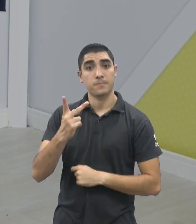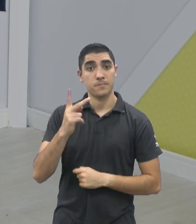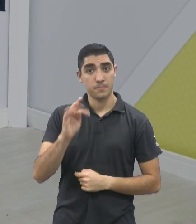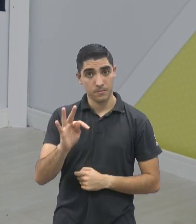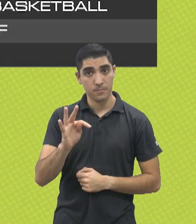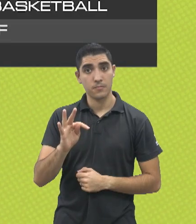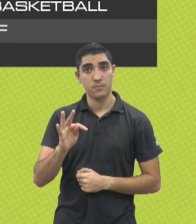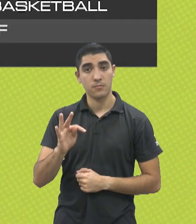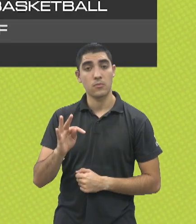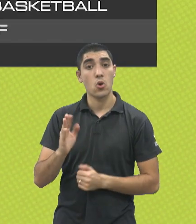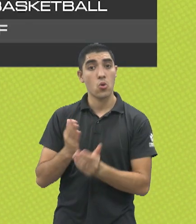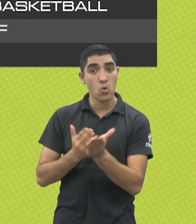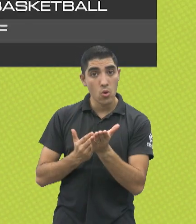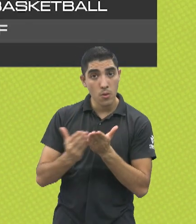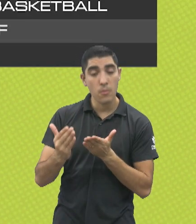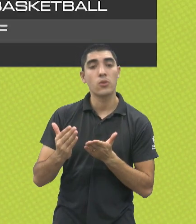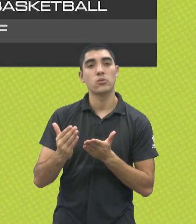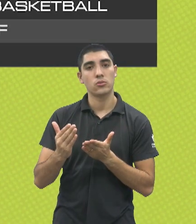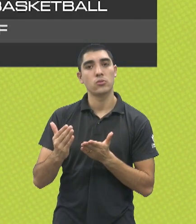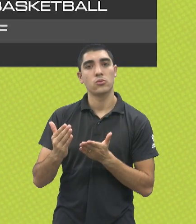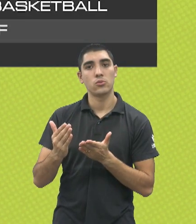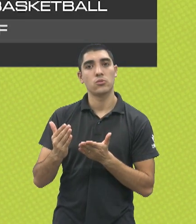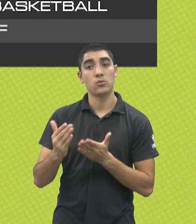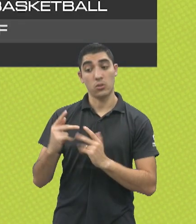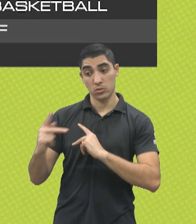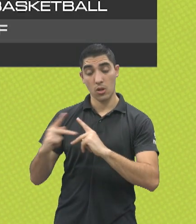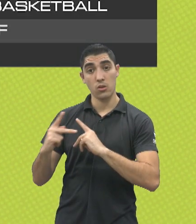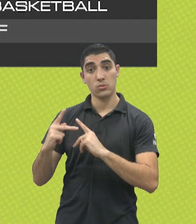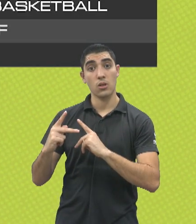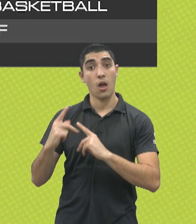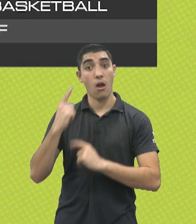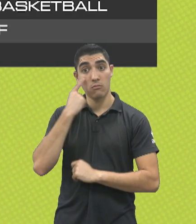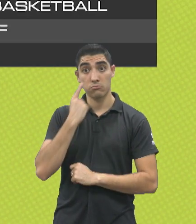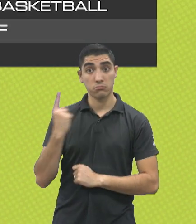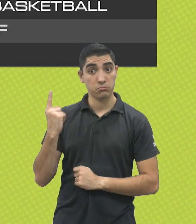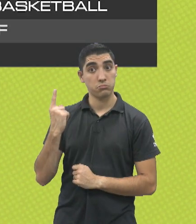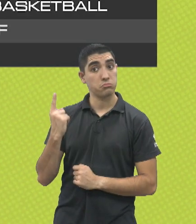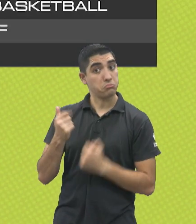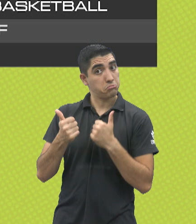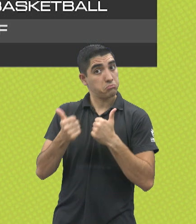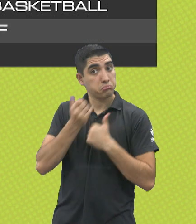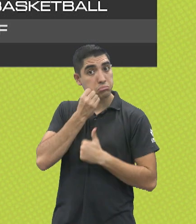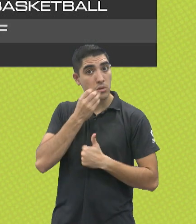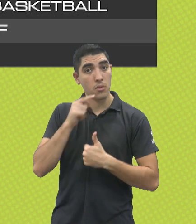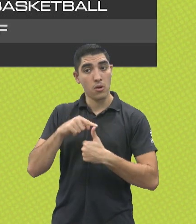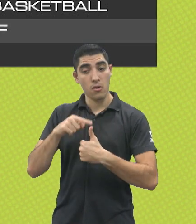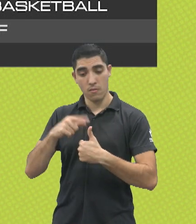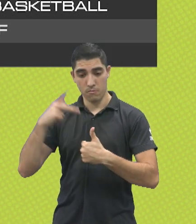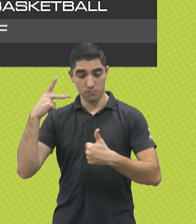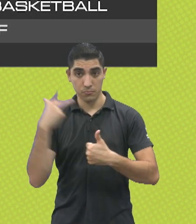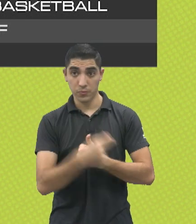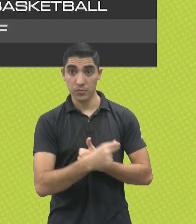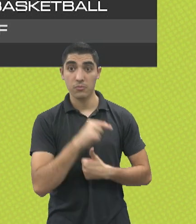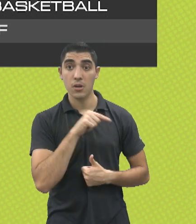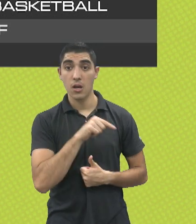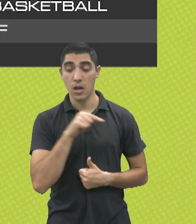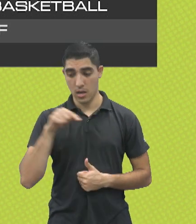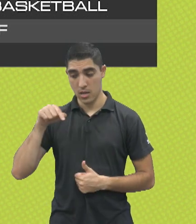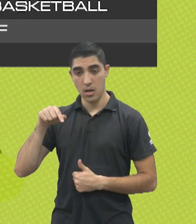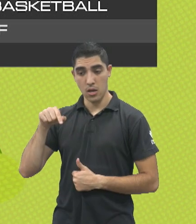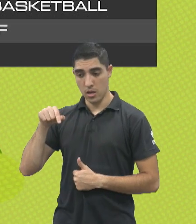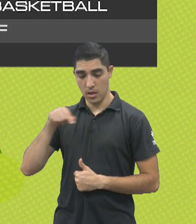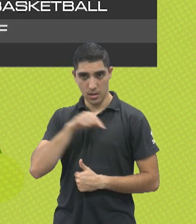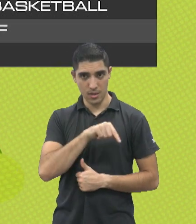turno começou e o São José vai terminar muito bem o ano, ó, com vitória sobre o Flamengo fora de